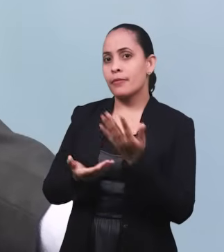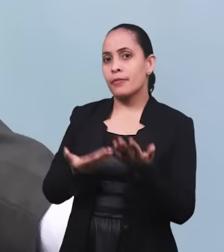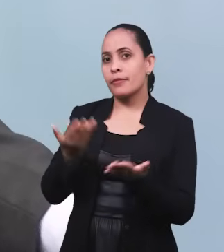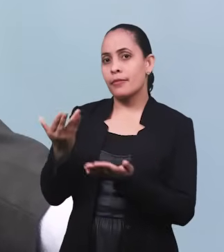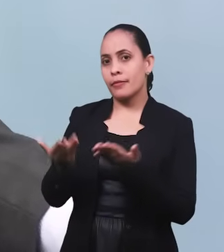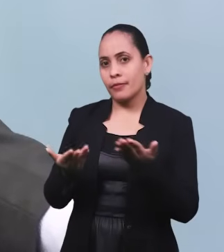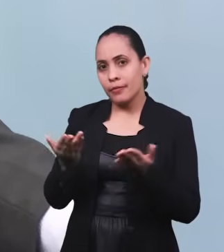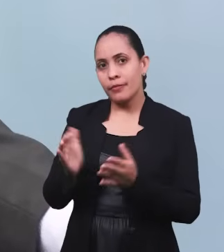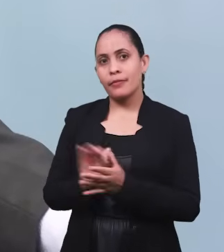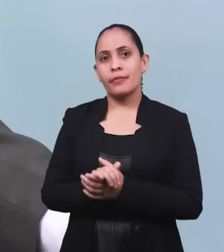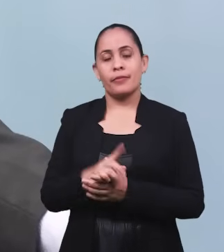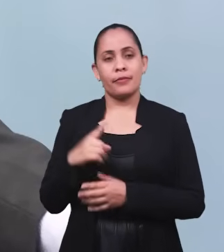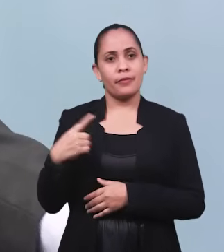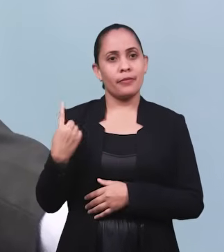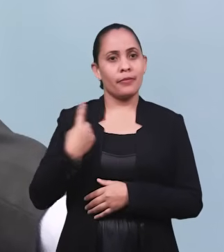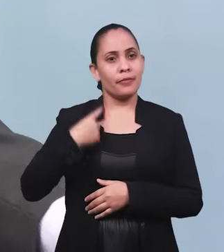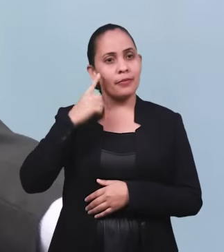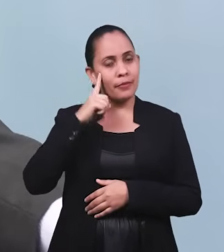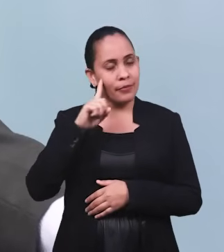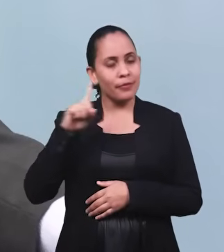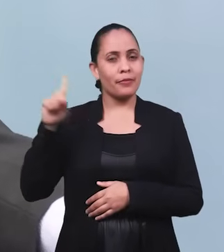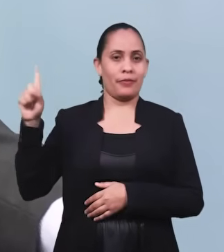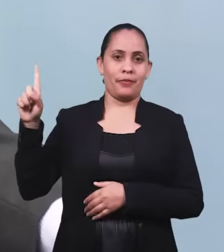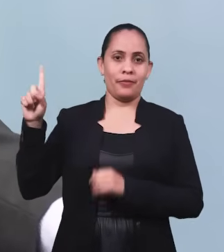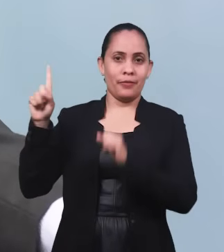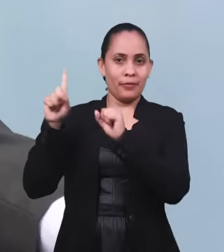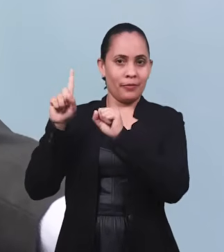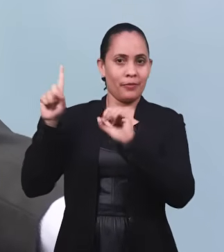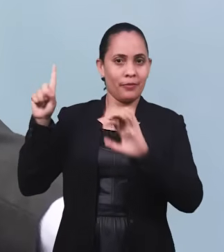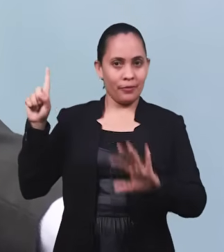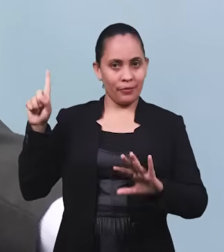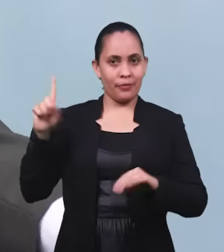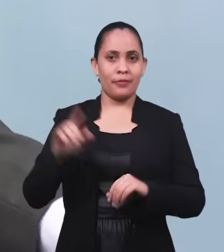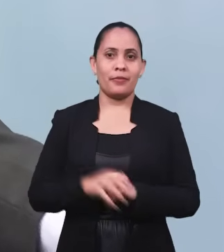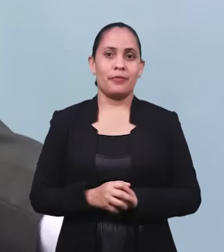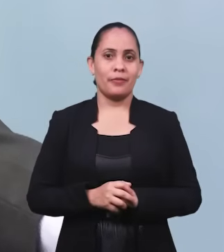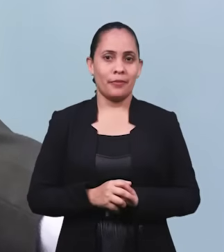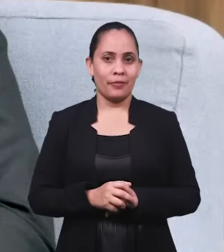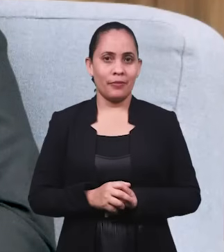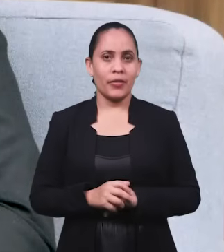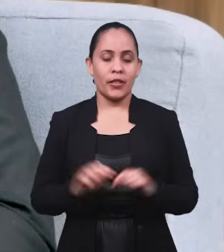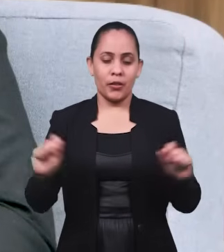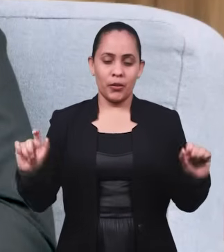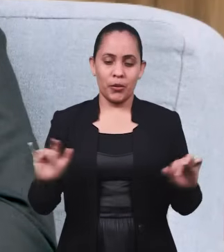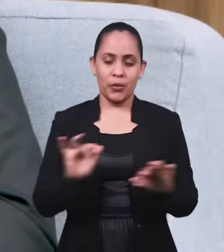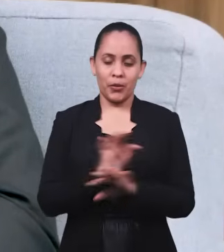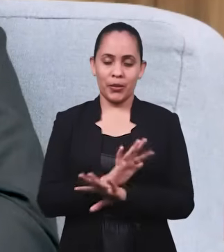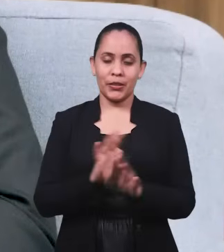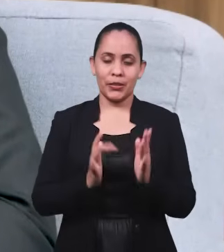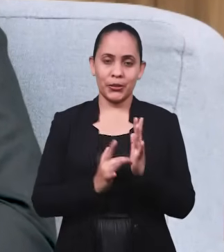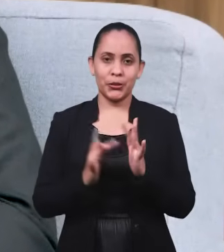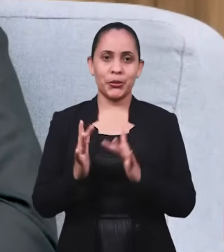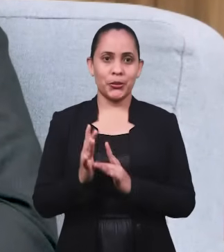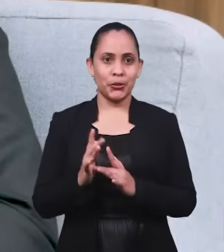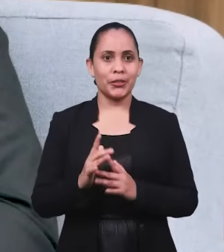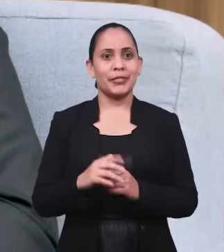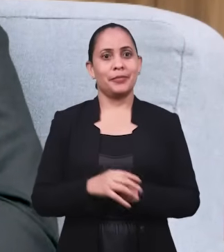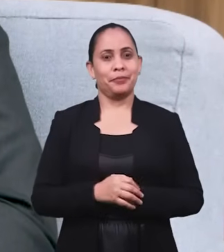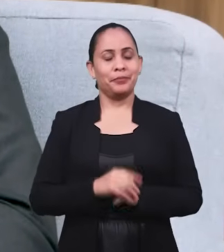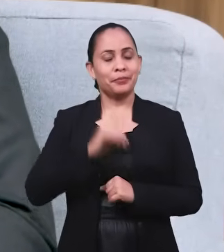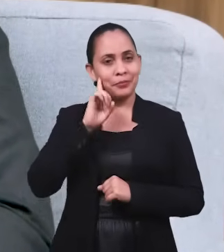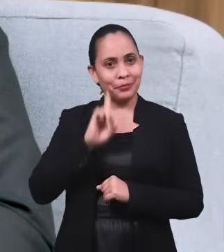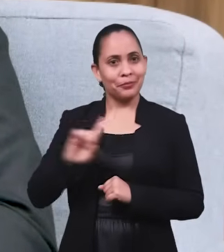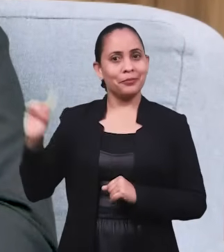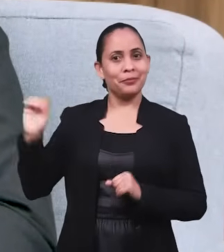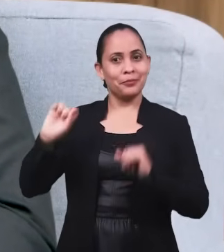vitórias, porque o nosso Deus é um Deus que ouve as orações dos seus servos. Glória a Jesus. Deus tem ouvido